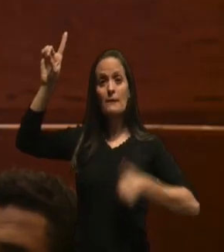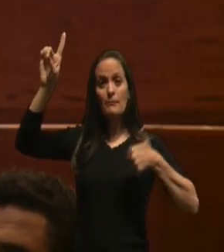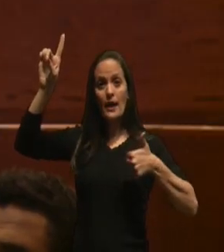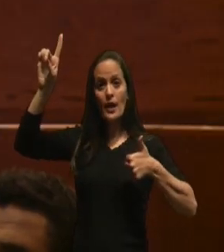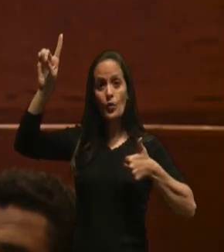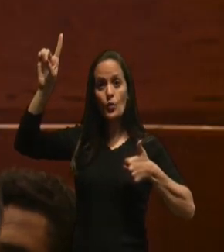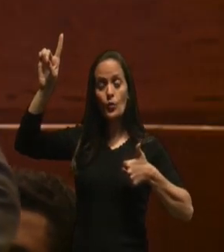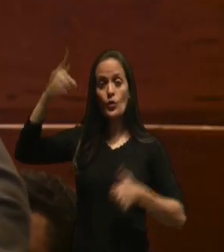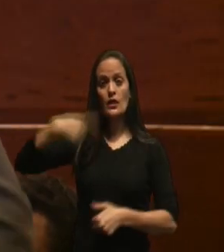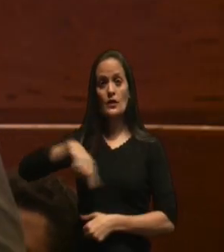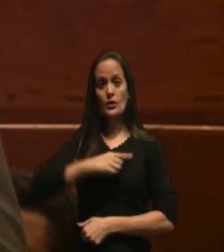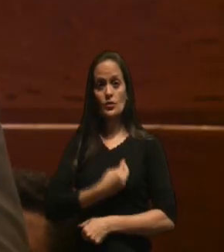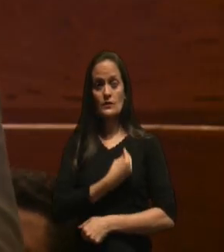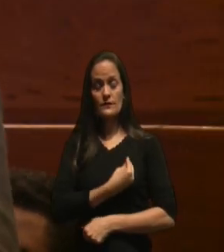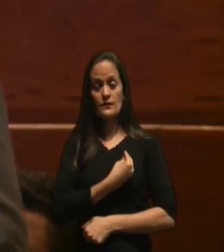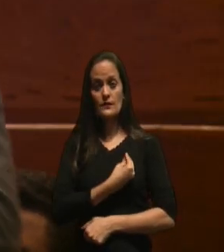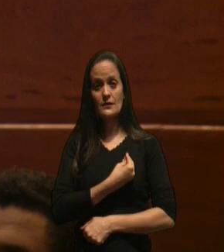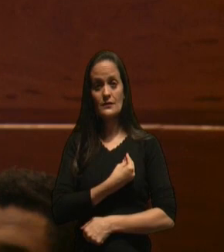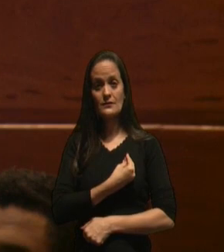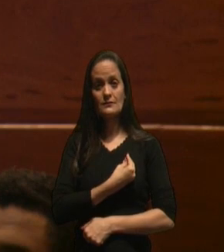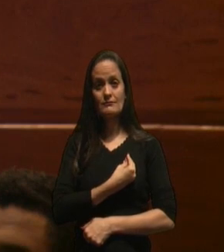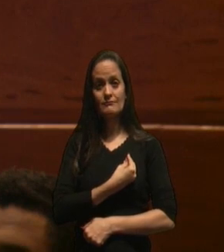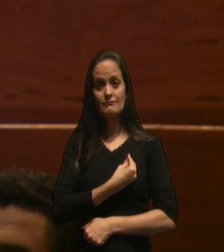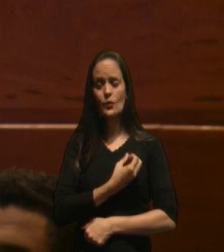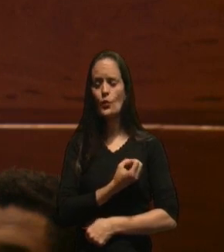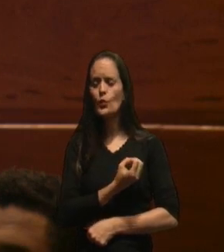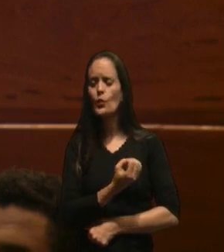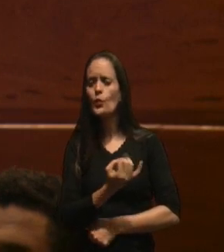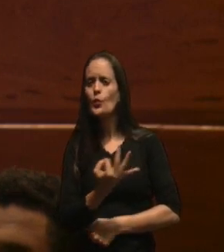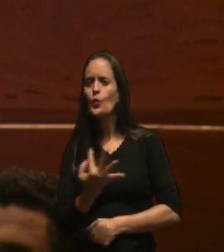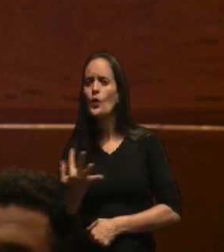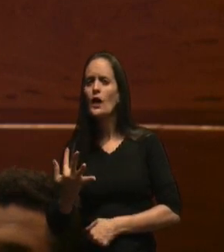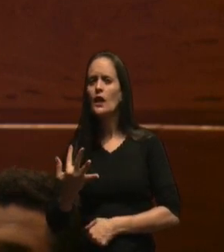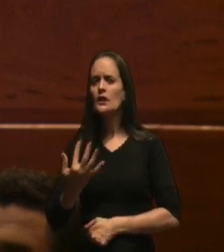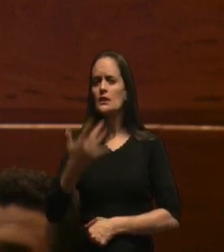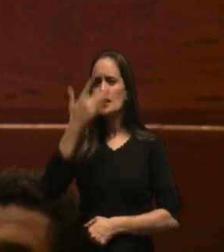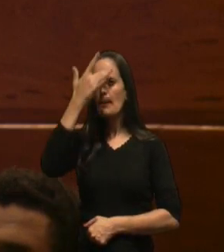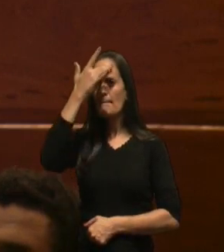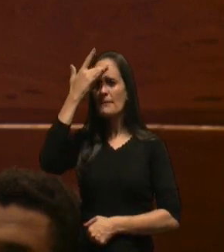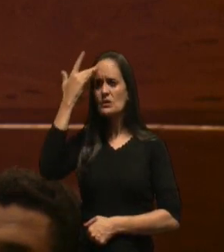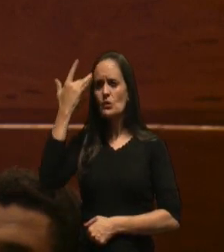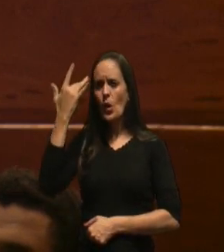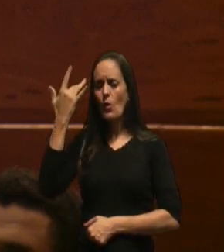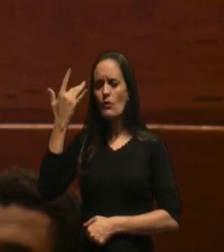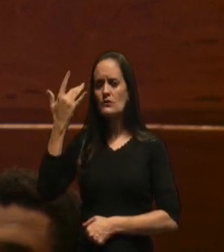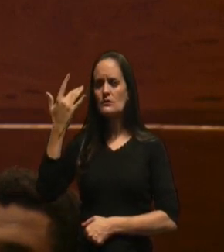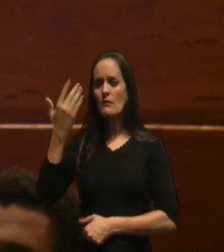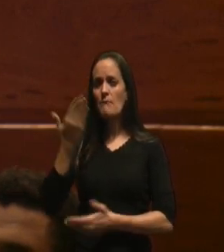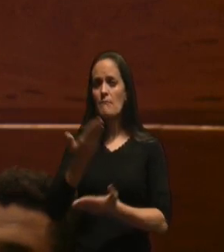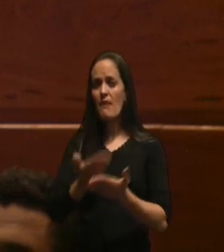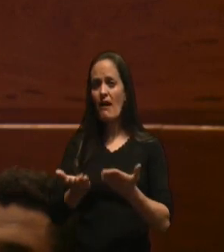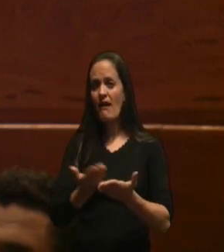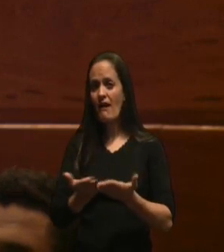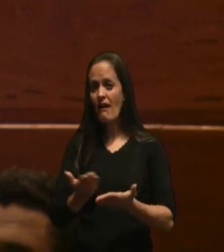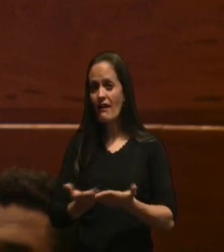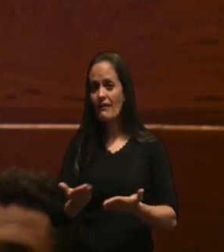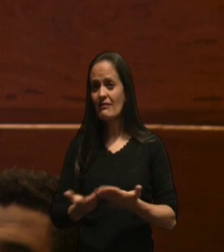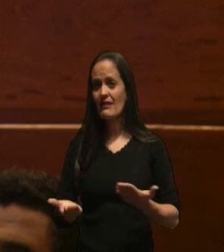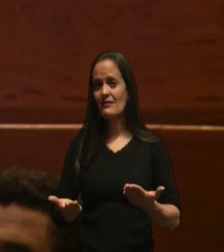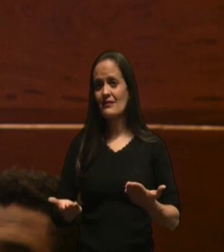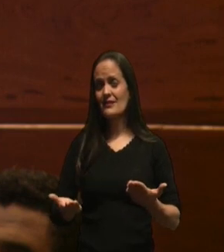importantíssimas na nossa vida? Quantas pessoas têm sido derrotadas porque agem